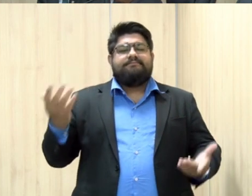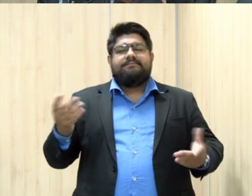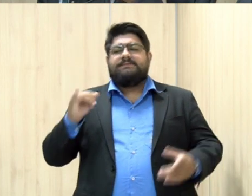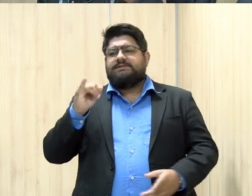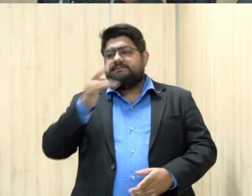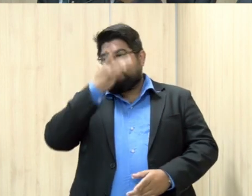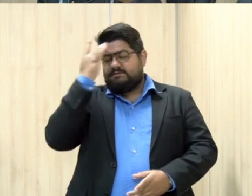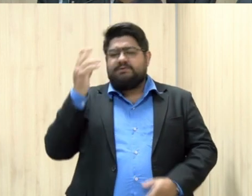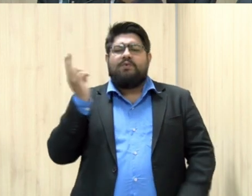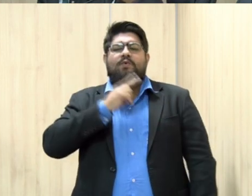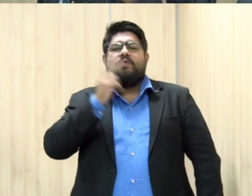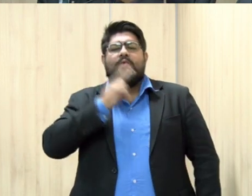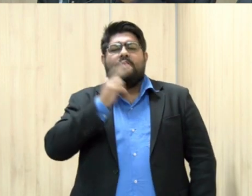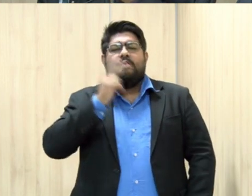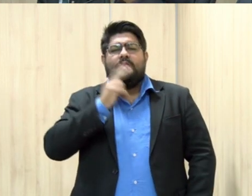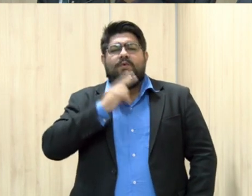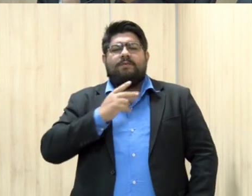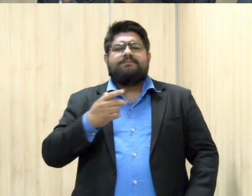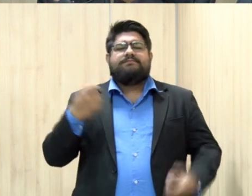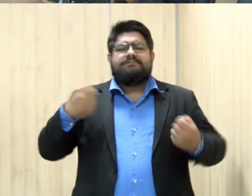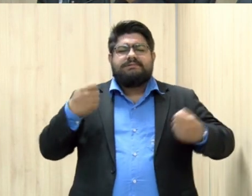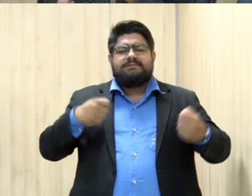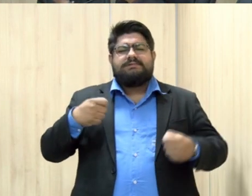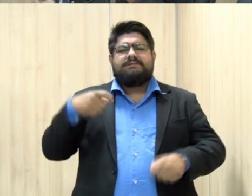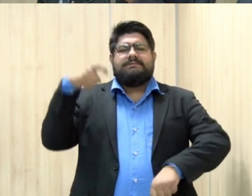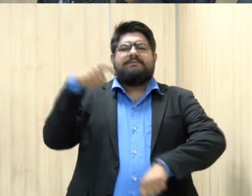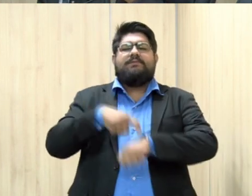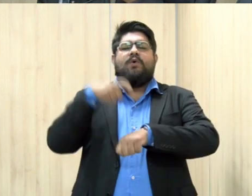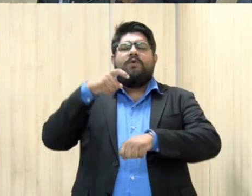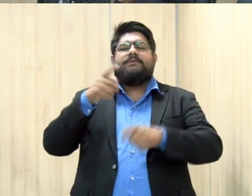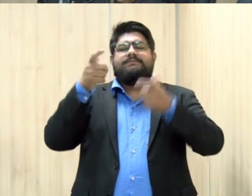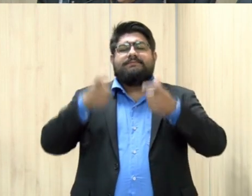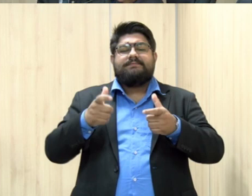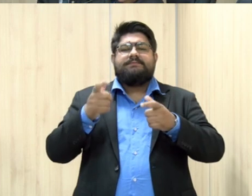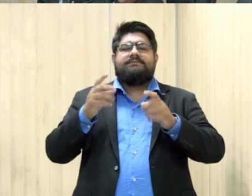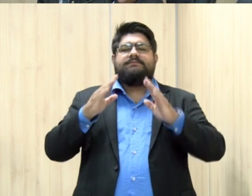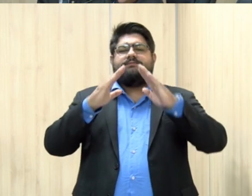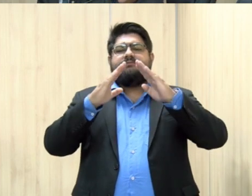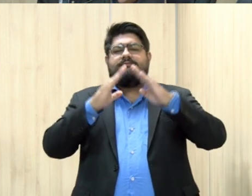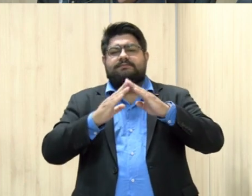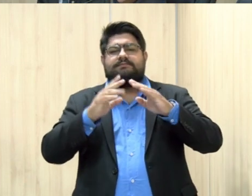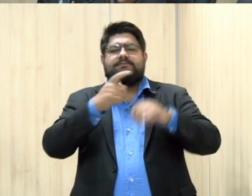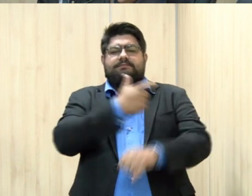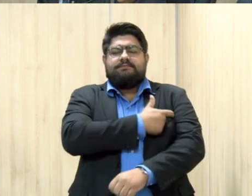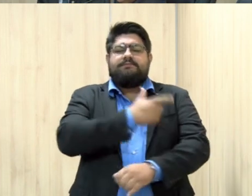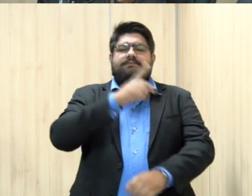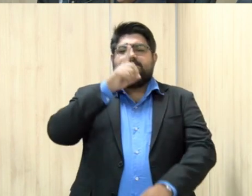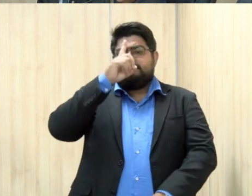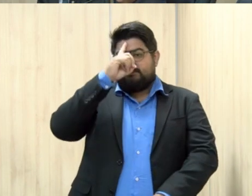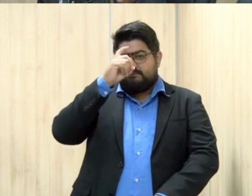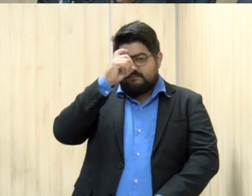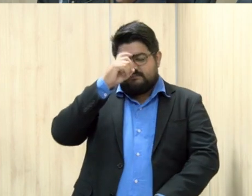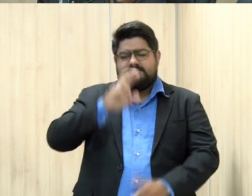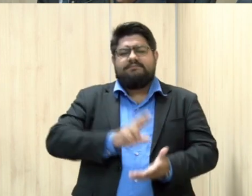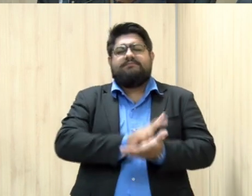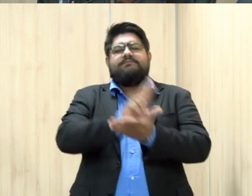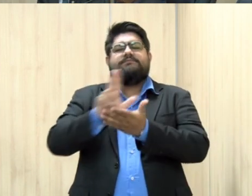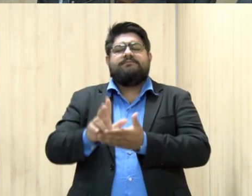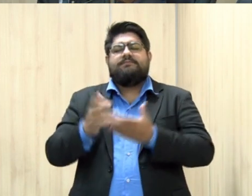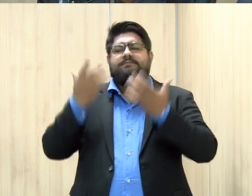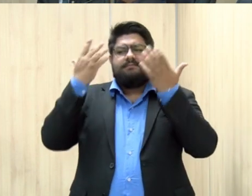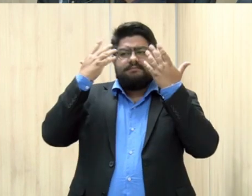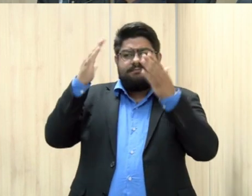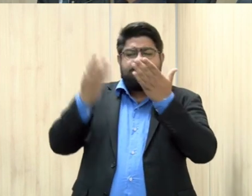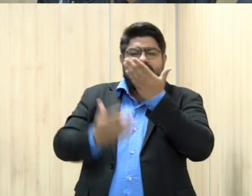de uma emergência de saber a indicação onde tem farmácias hospitais plantonistas então eu quero aqui parabenizar